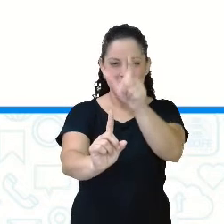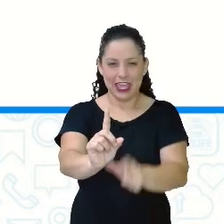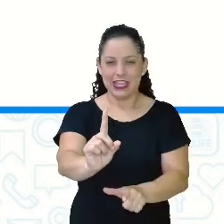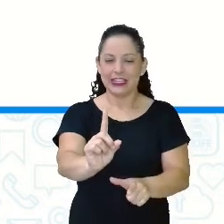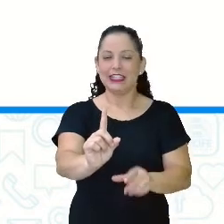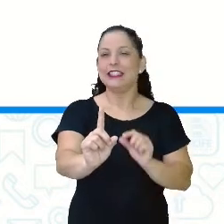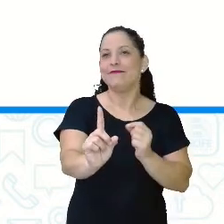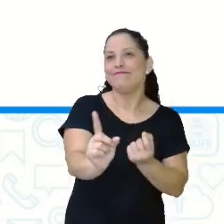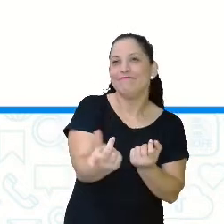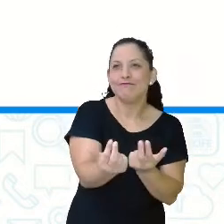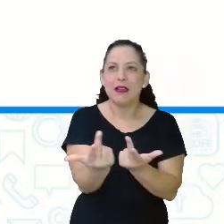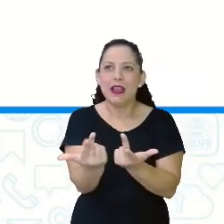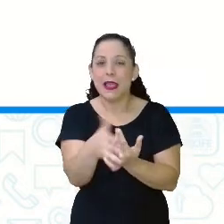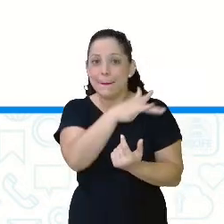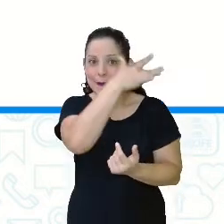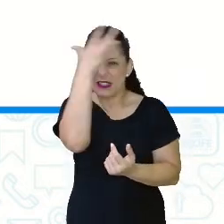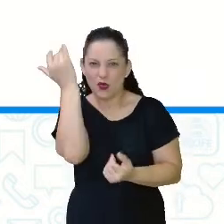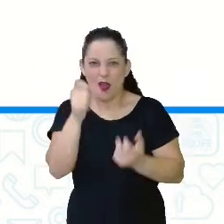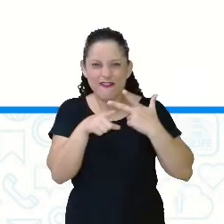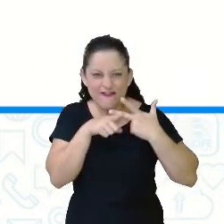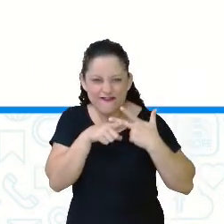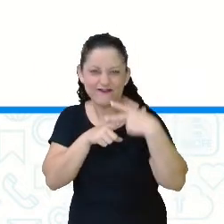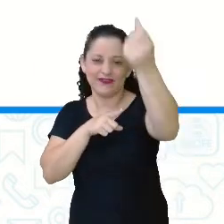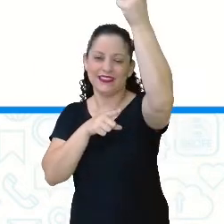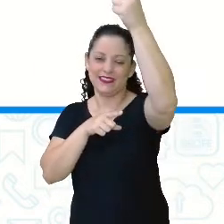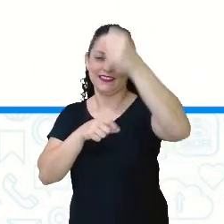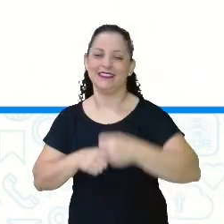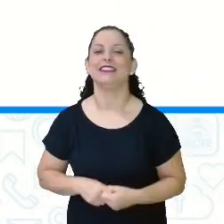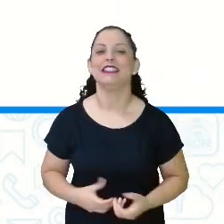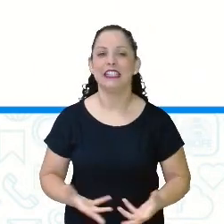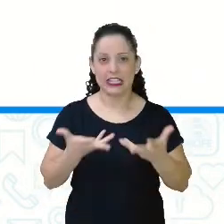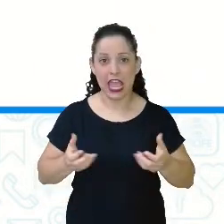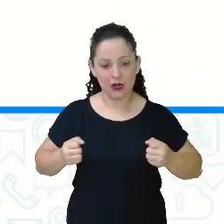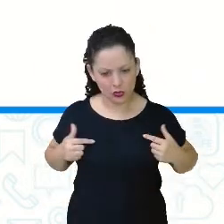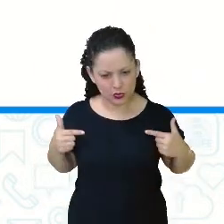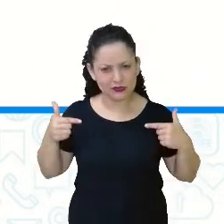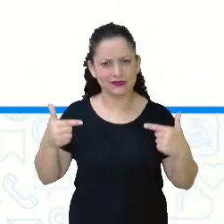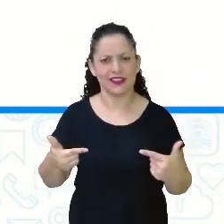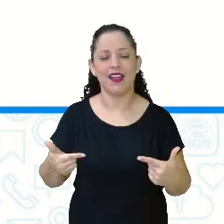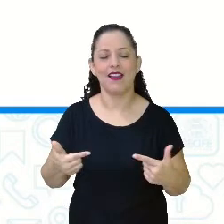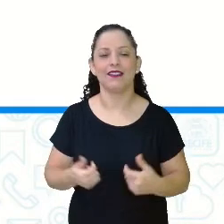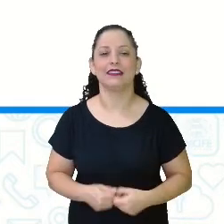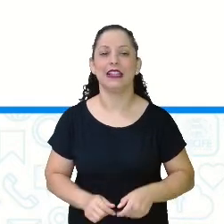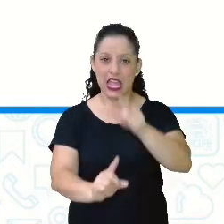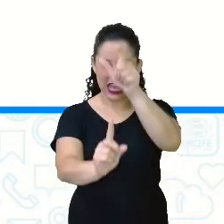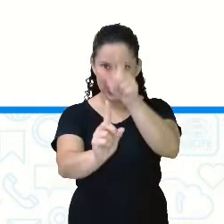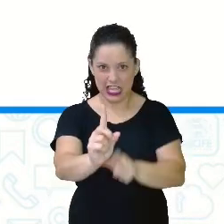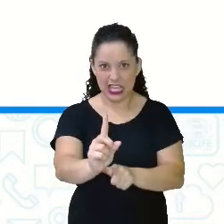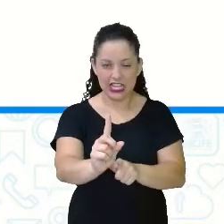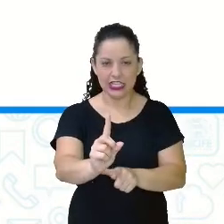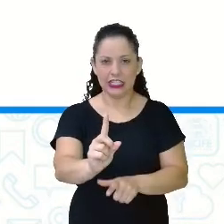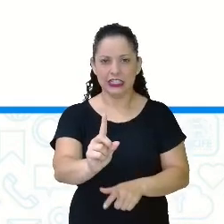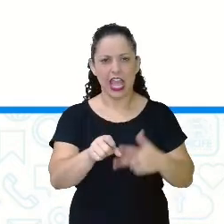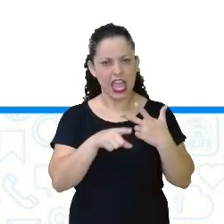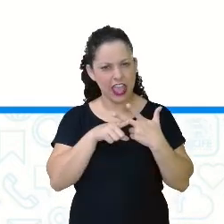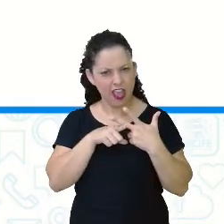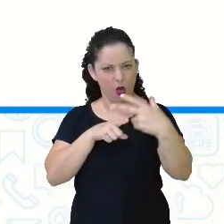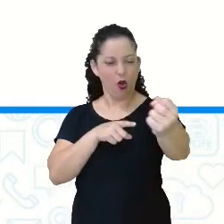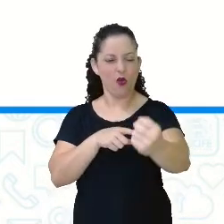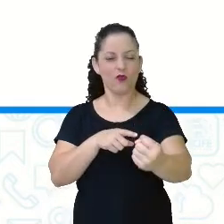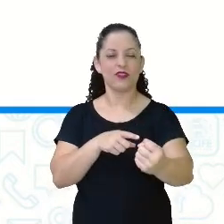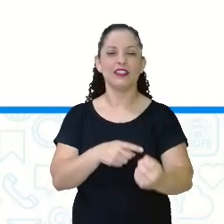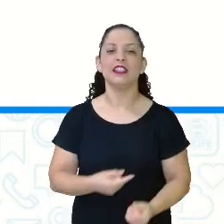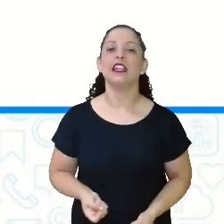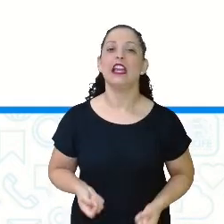com a cara meio de quem quer lutar, né? Ele está querendo salvar a sua princesa. O herói é a personagem que vai restabelecer